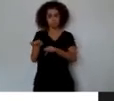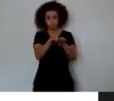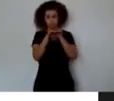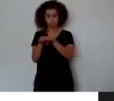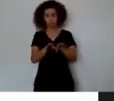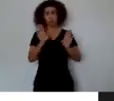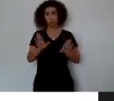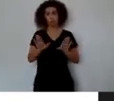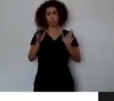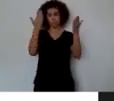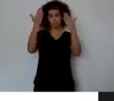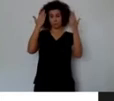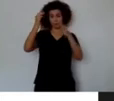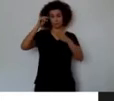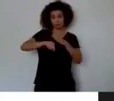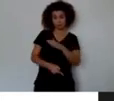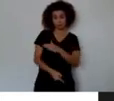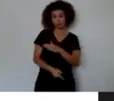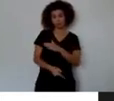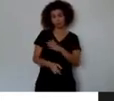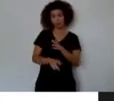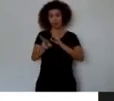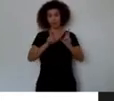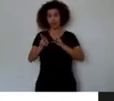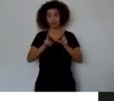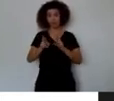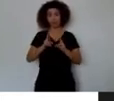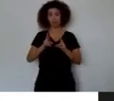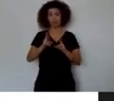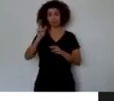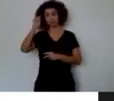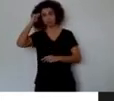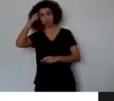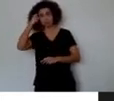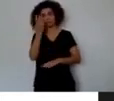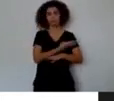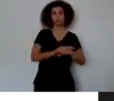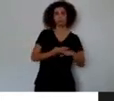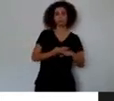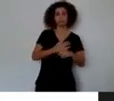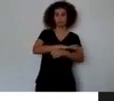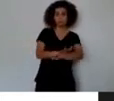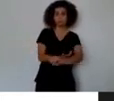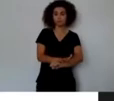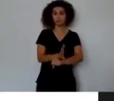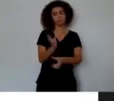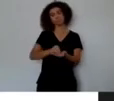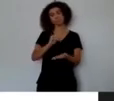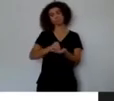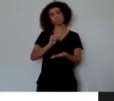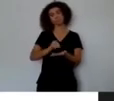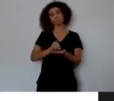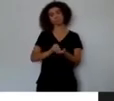debruçou sobre as questões da relação racial no Brasil. Então, enquanto os profissionais de psicologia não se voltarem